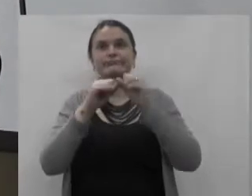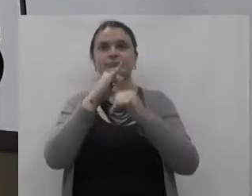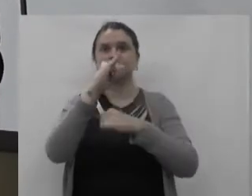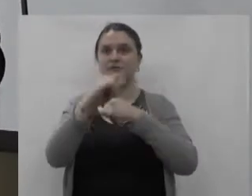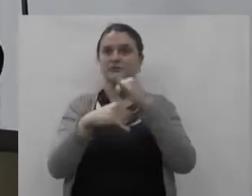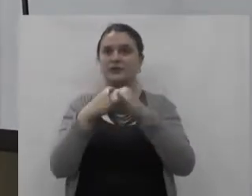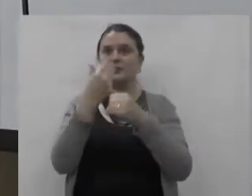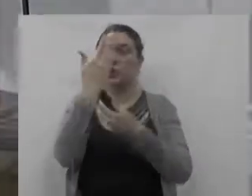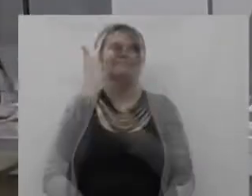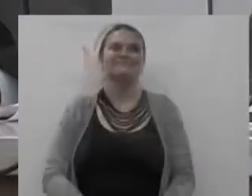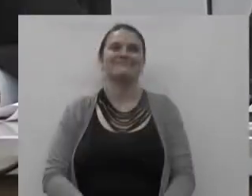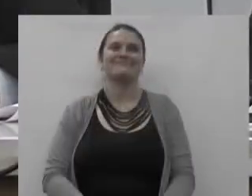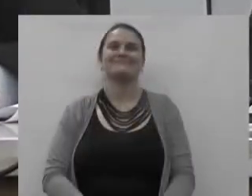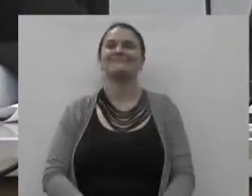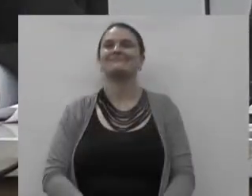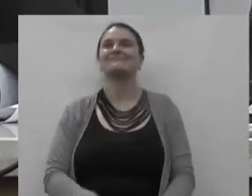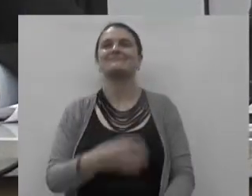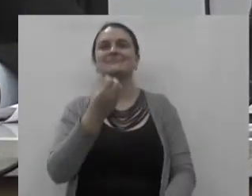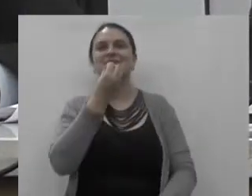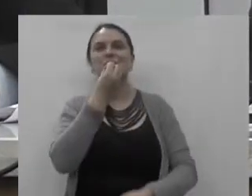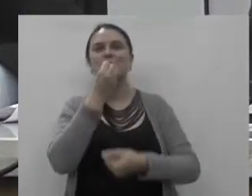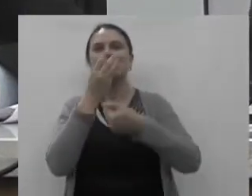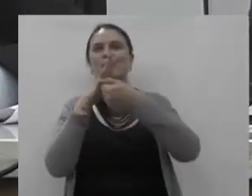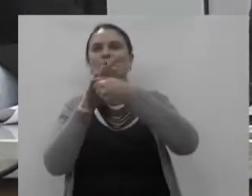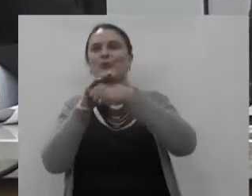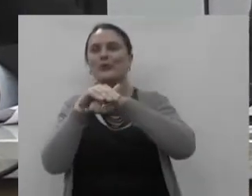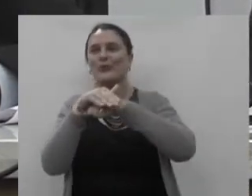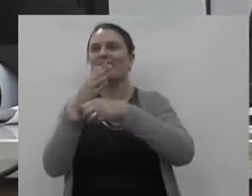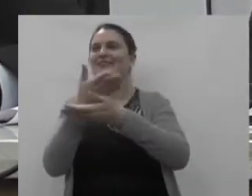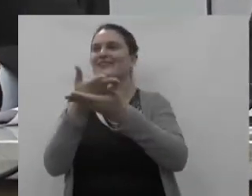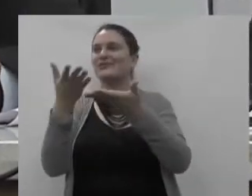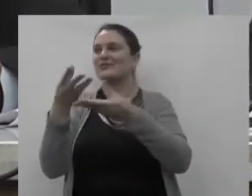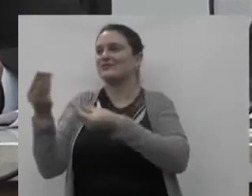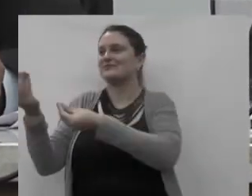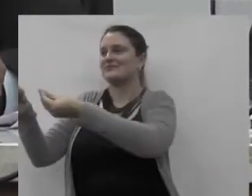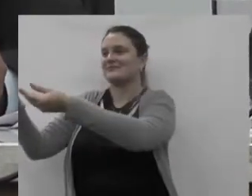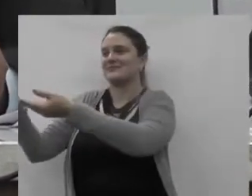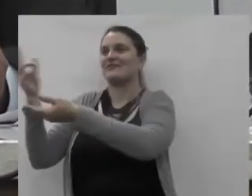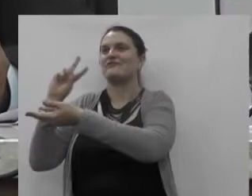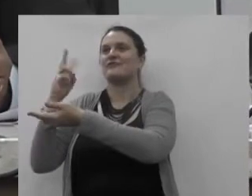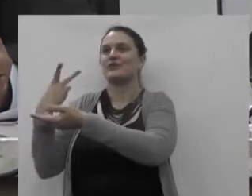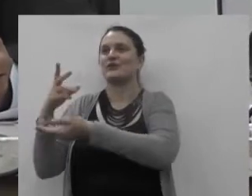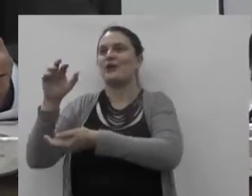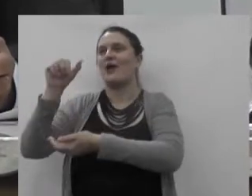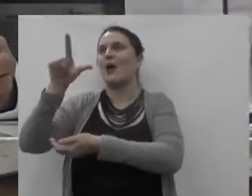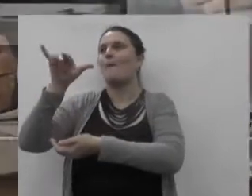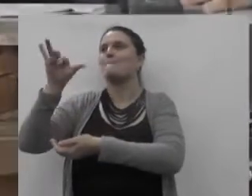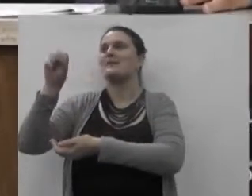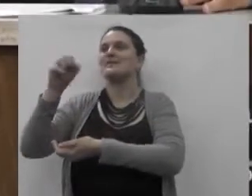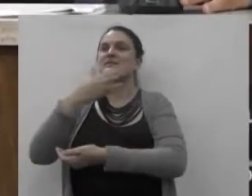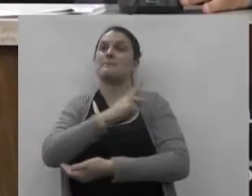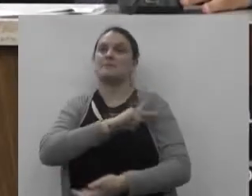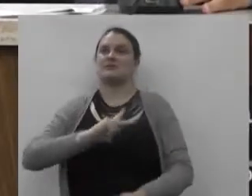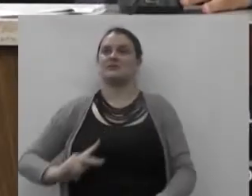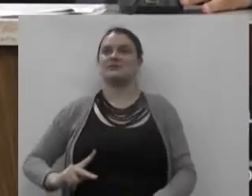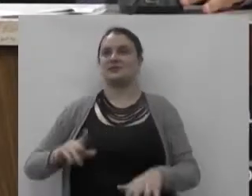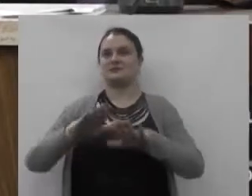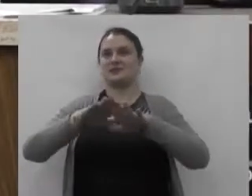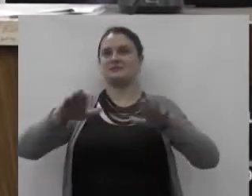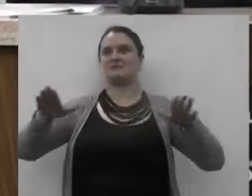muito obrigado. Boa noite a todos. Devolvo a presidência novamente para o vereador Almir Bugai Filho.